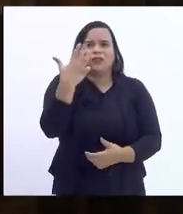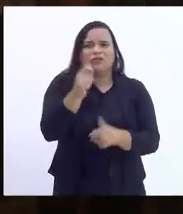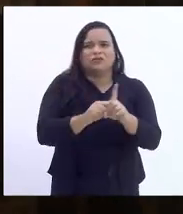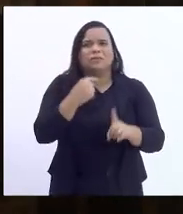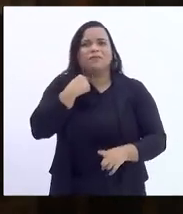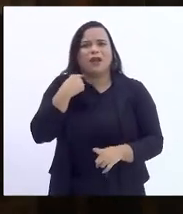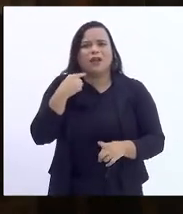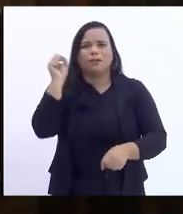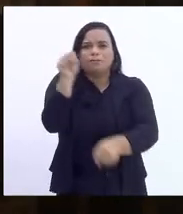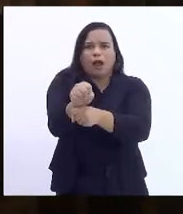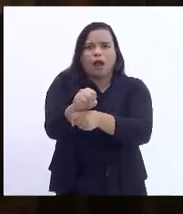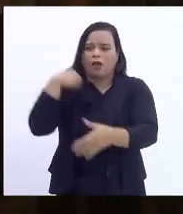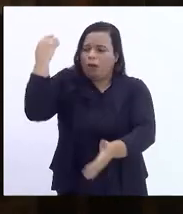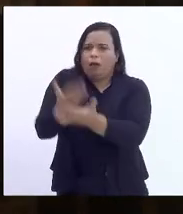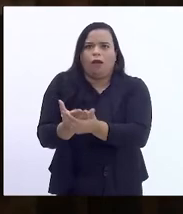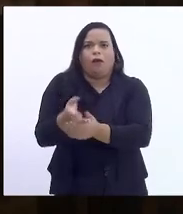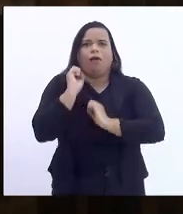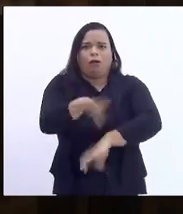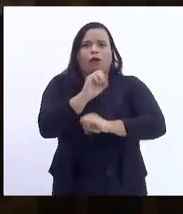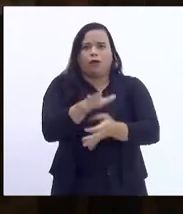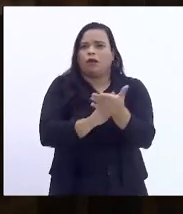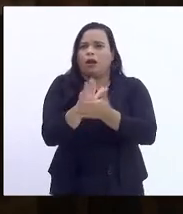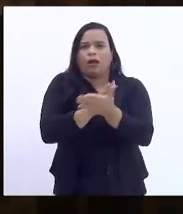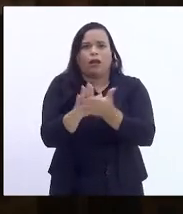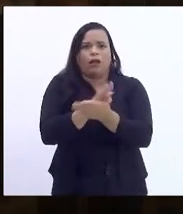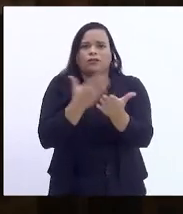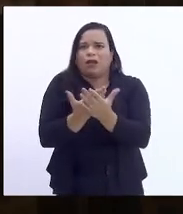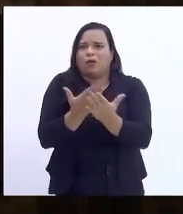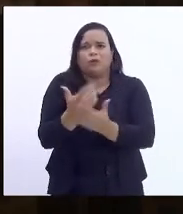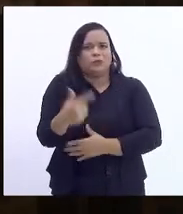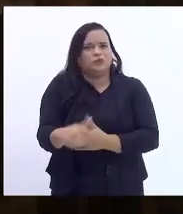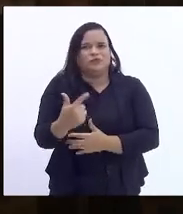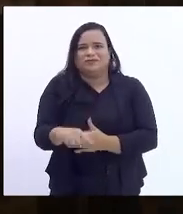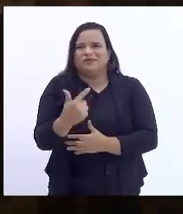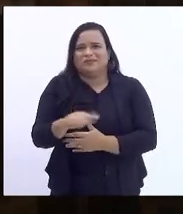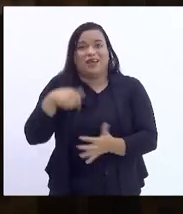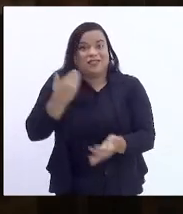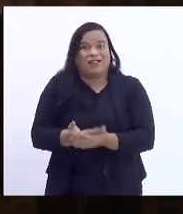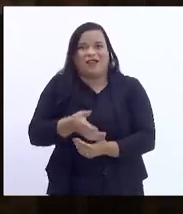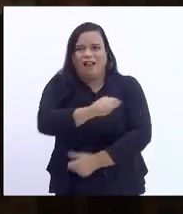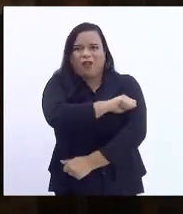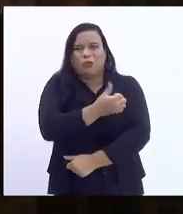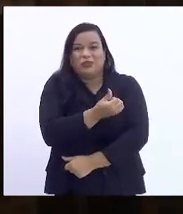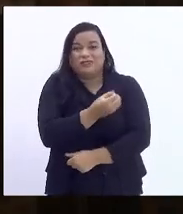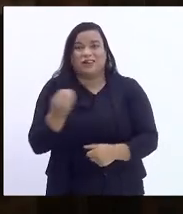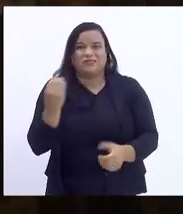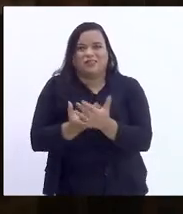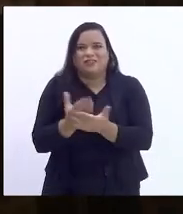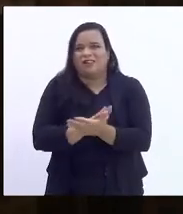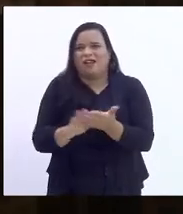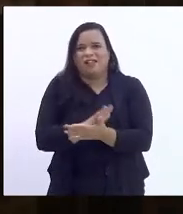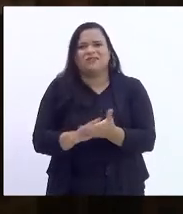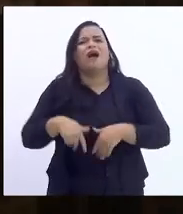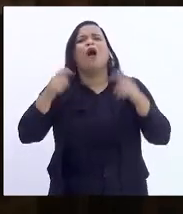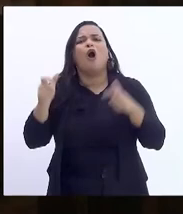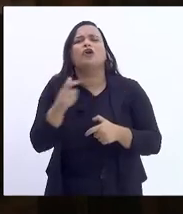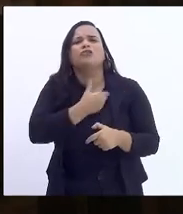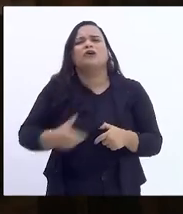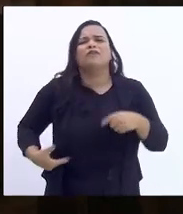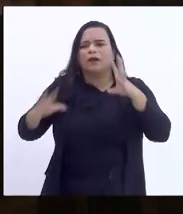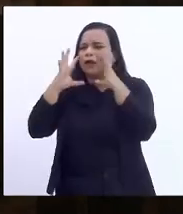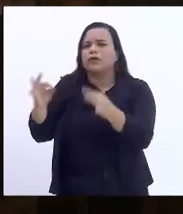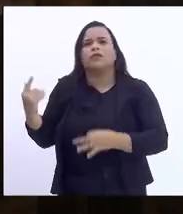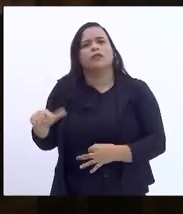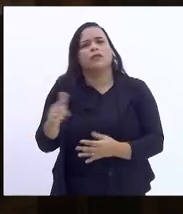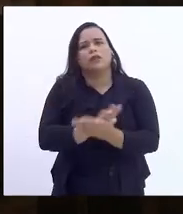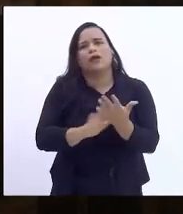600 alunos sem poder estudar por conta de furto no cabo de energia onde estavam os policiais cidade integrada e onde está o Governo do Estado que dá